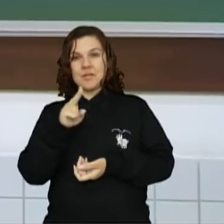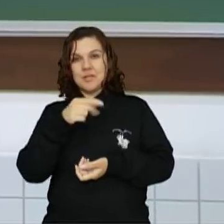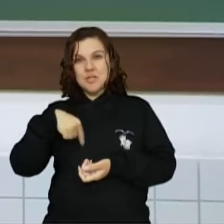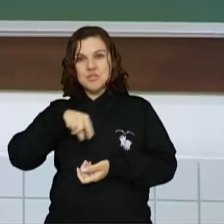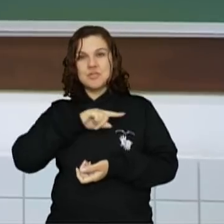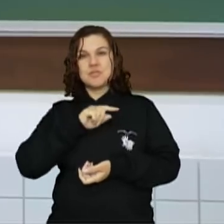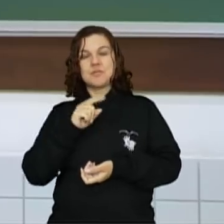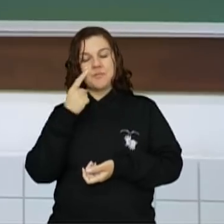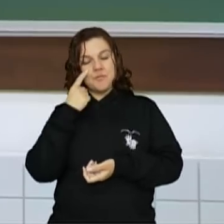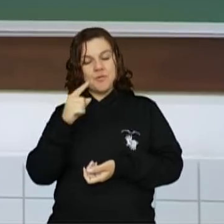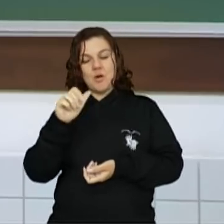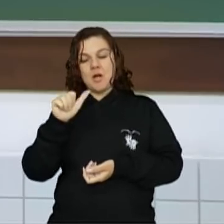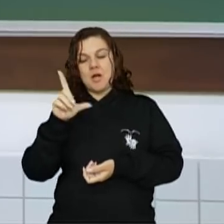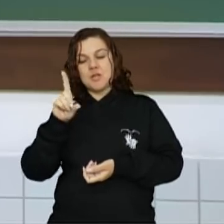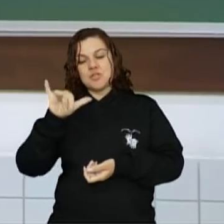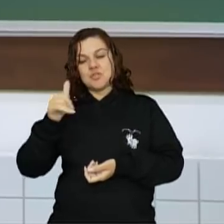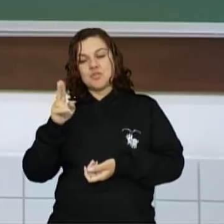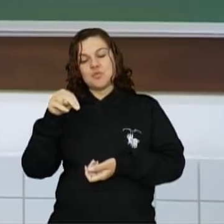vimos adjunto